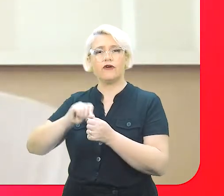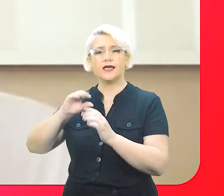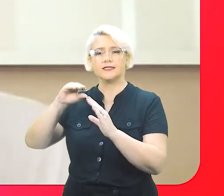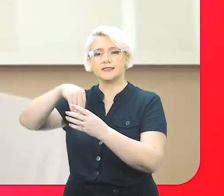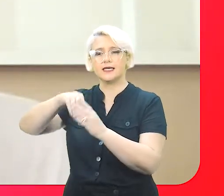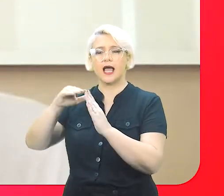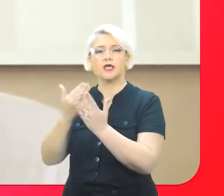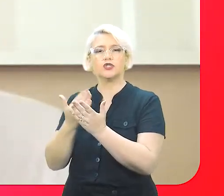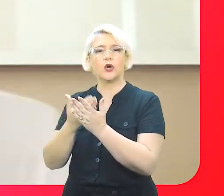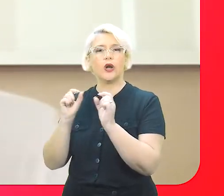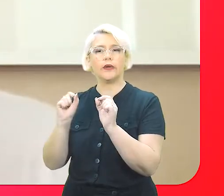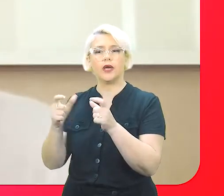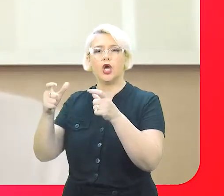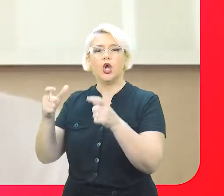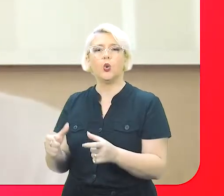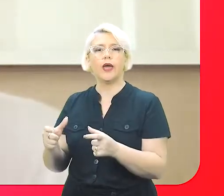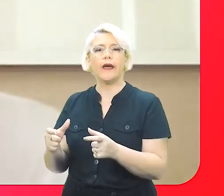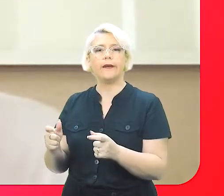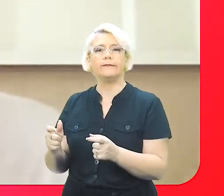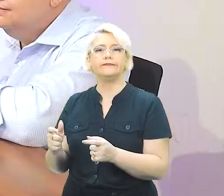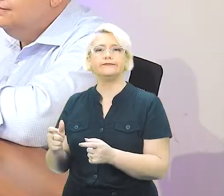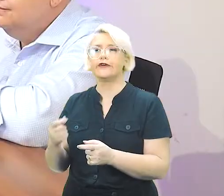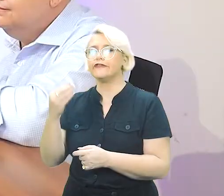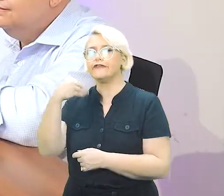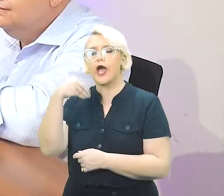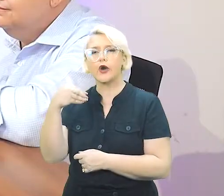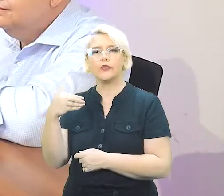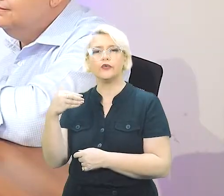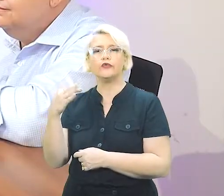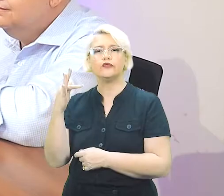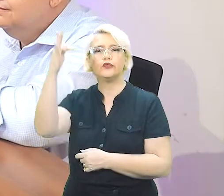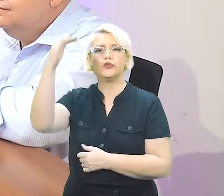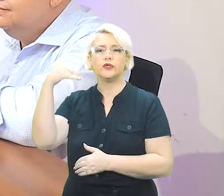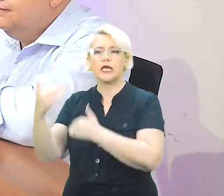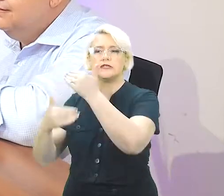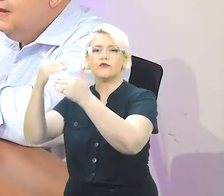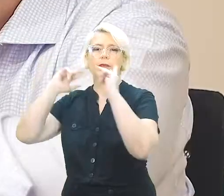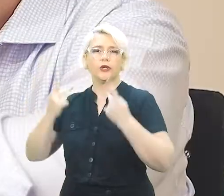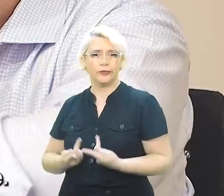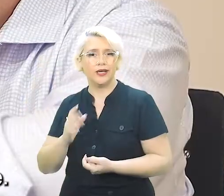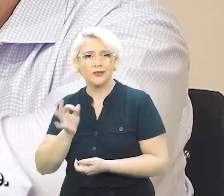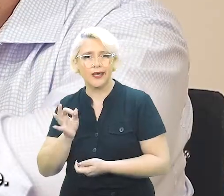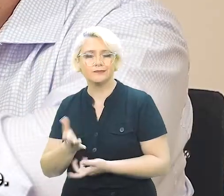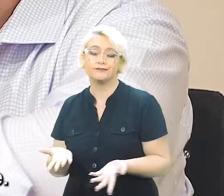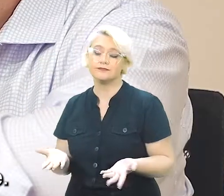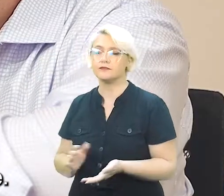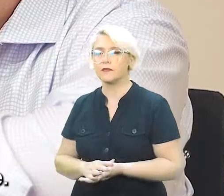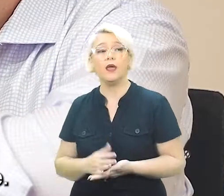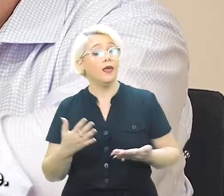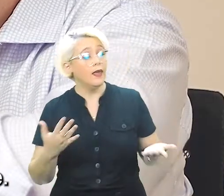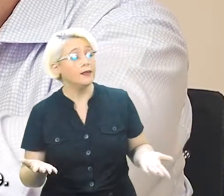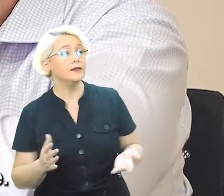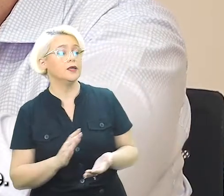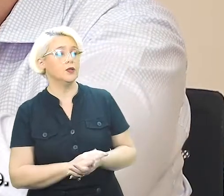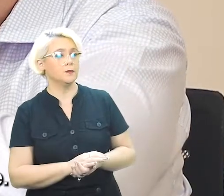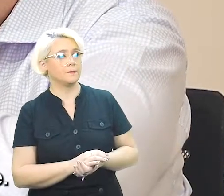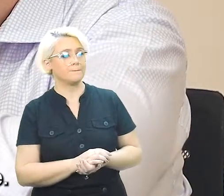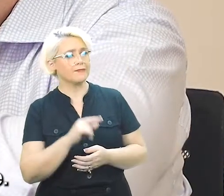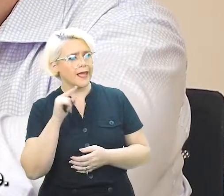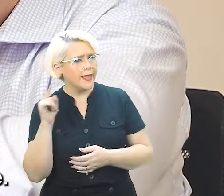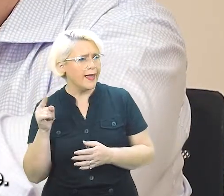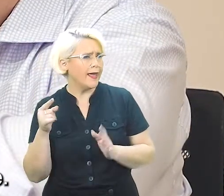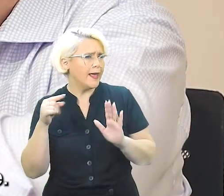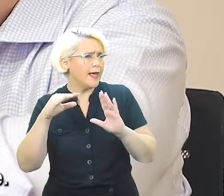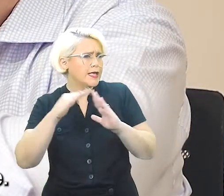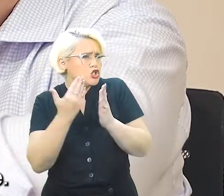um lugar pouco promissor para o desenvolvimento humano, né? E então assim, esse modelo